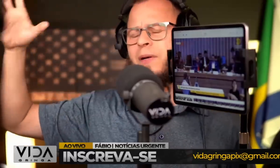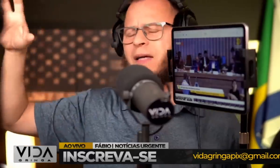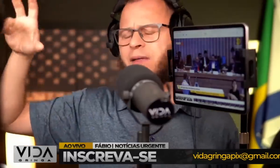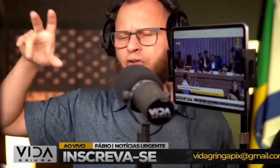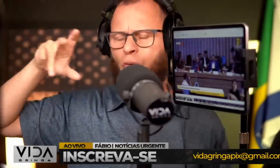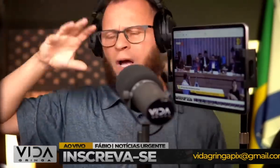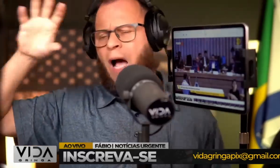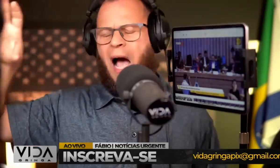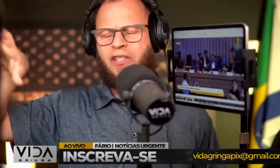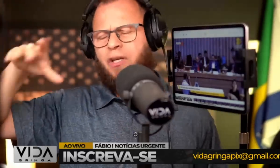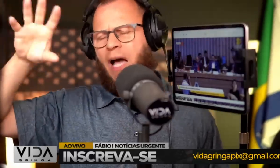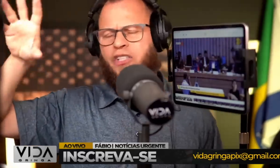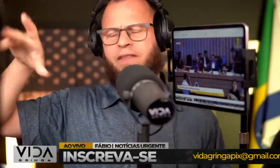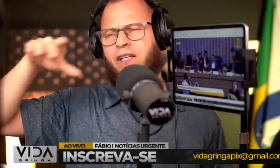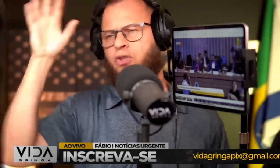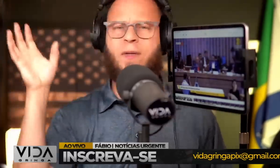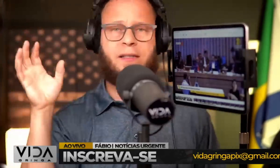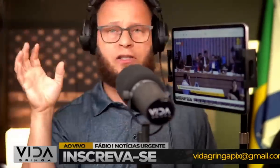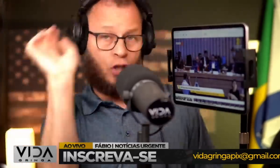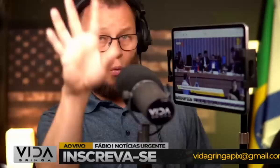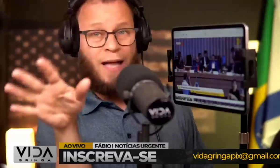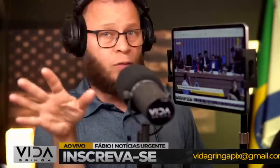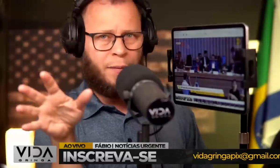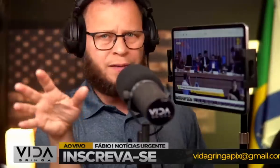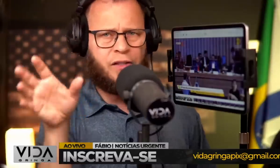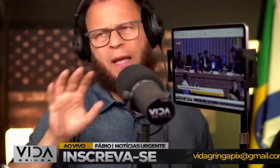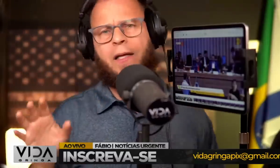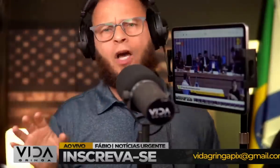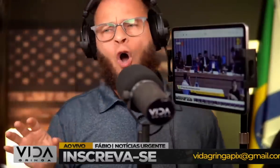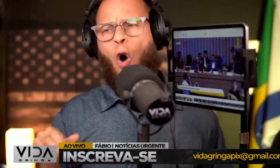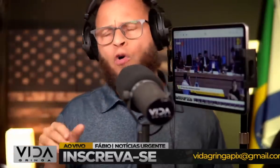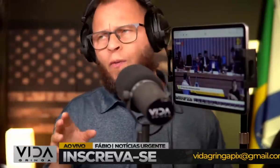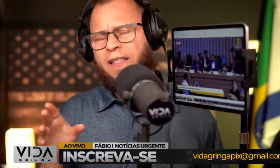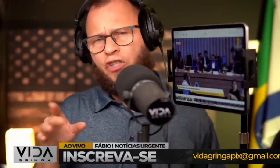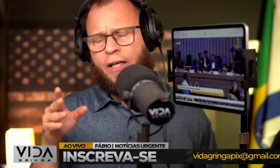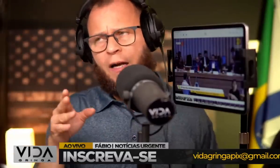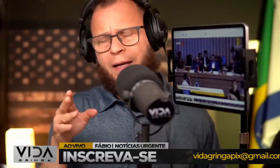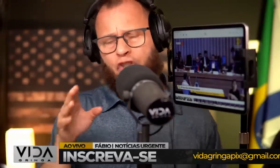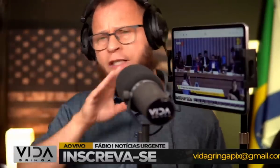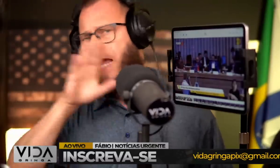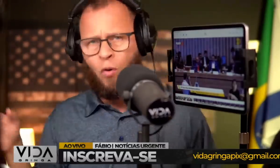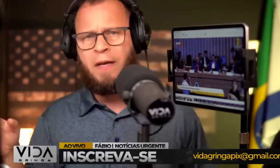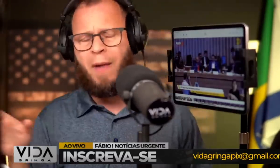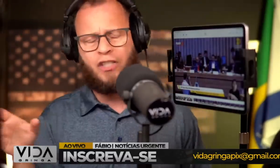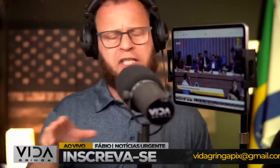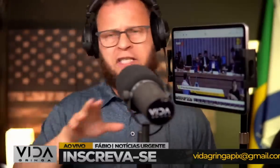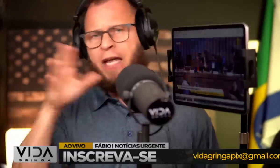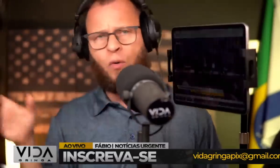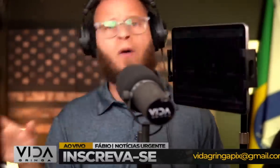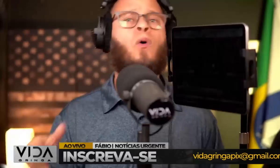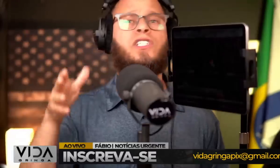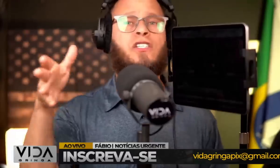quebradas ou as gravações não existe mas de quatro câmeras existem Espera aí ou não existe câmaras nenhuma imagem